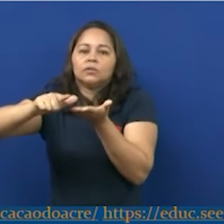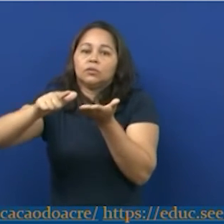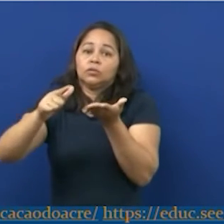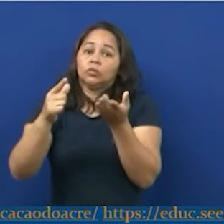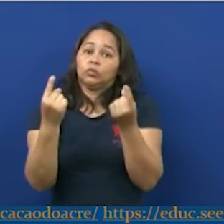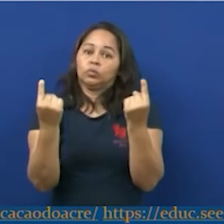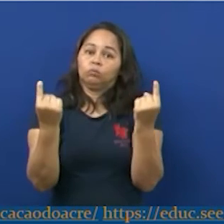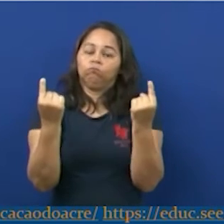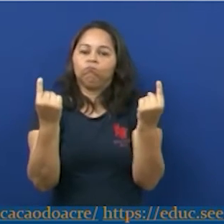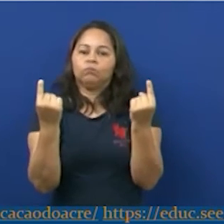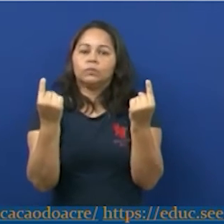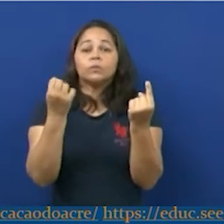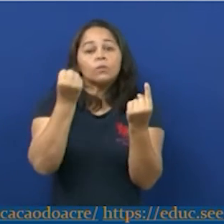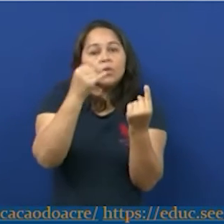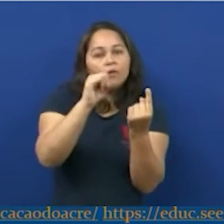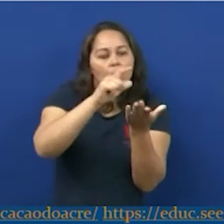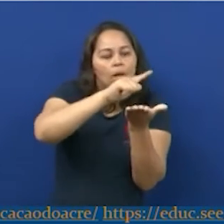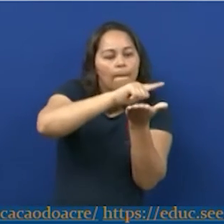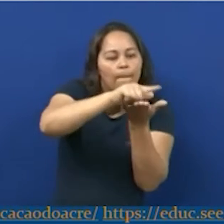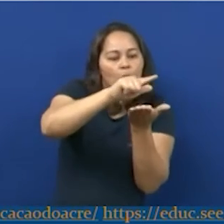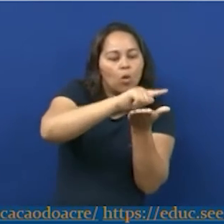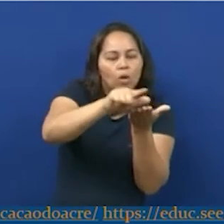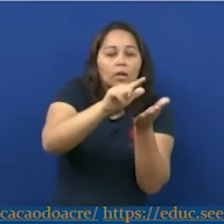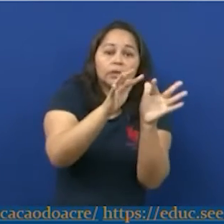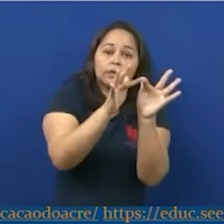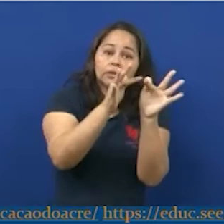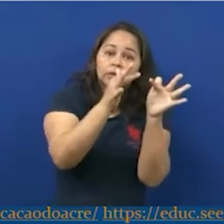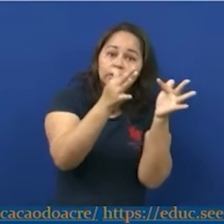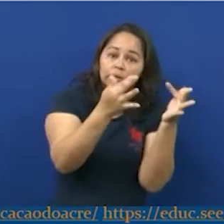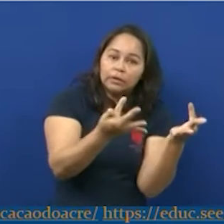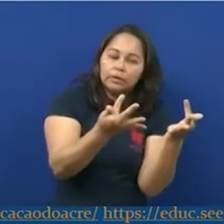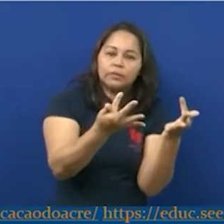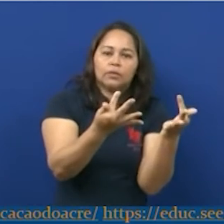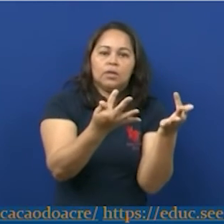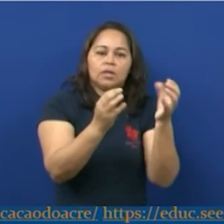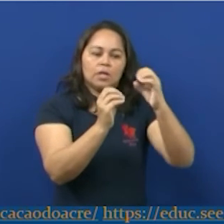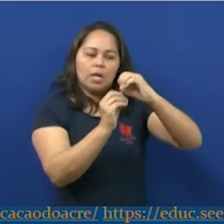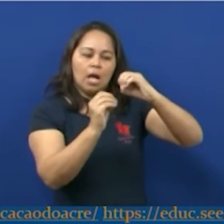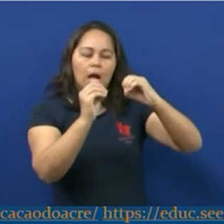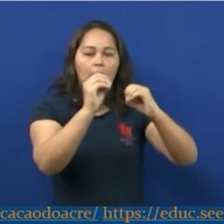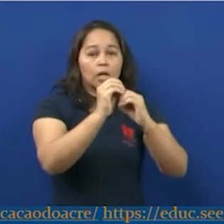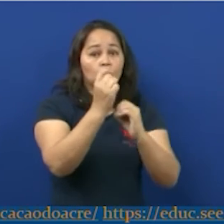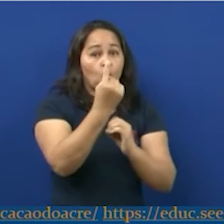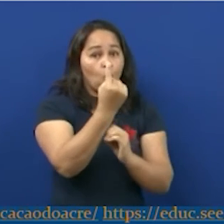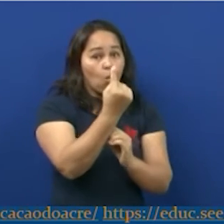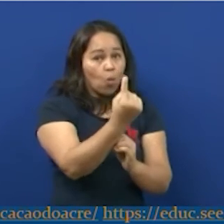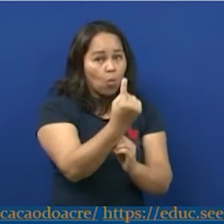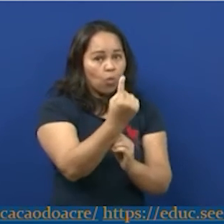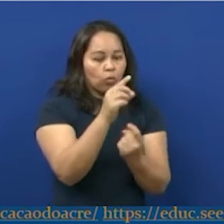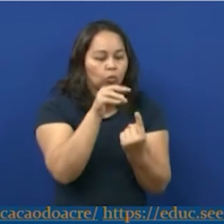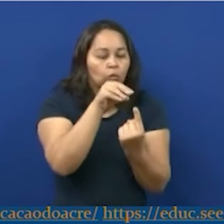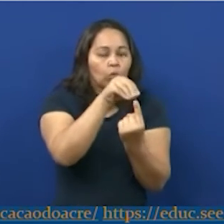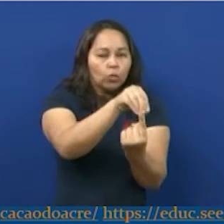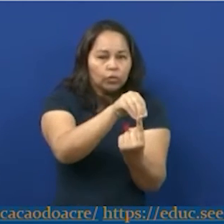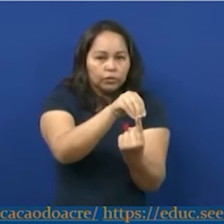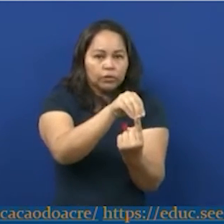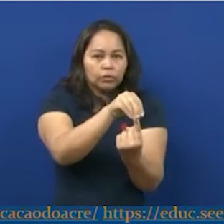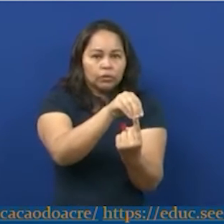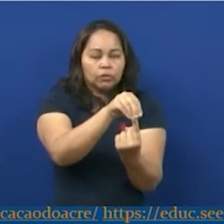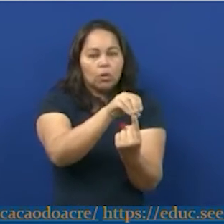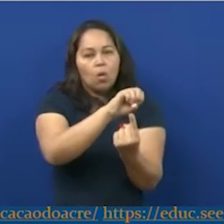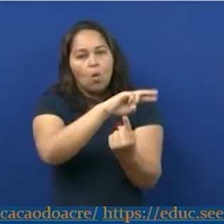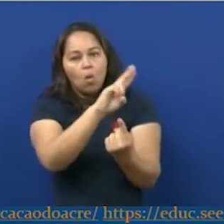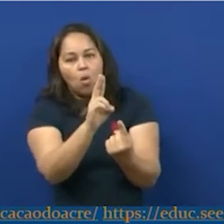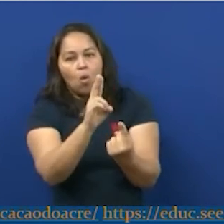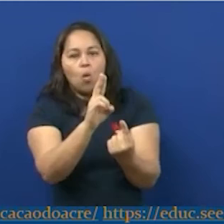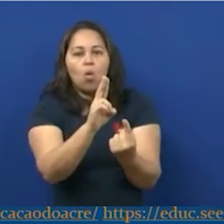Se for uma substância pura, ela pode ser simples, formada por átomos de apenas um elemento químico, ou ela pode ser composta,